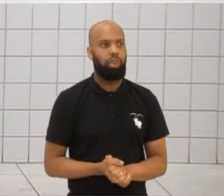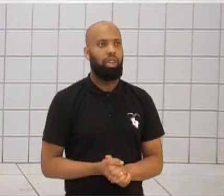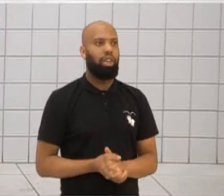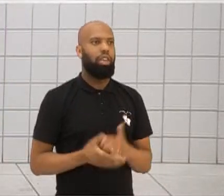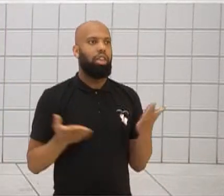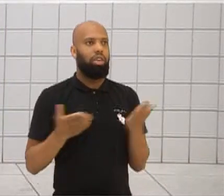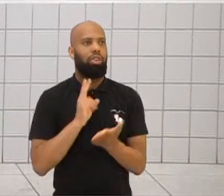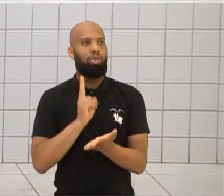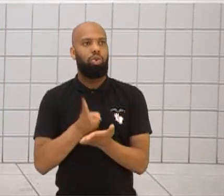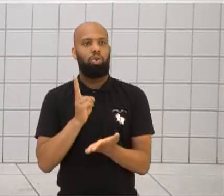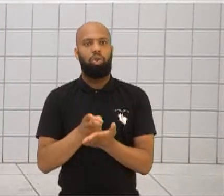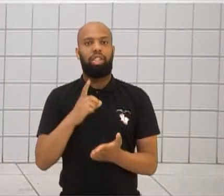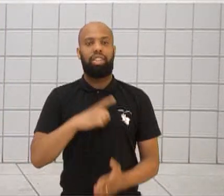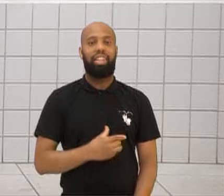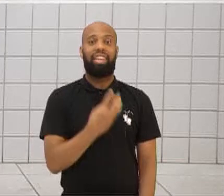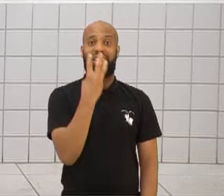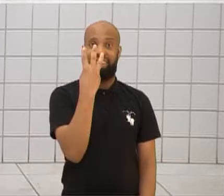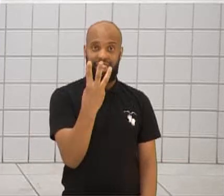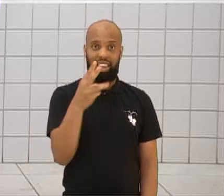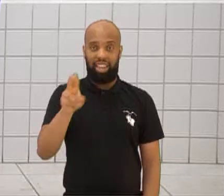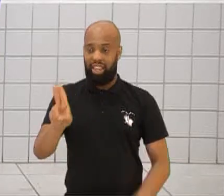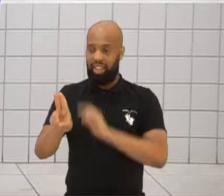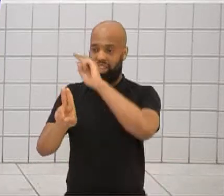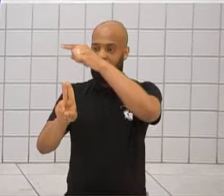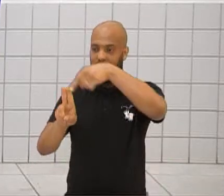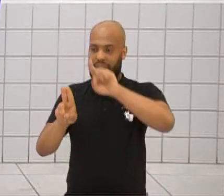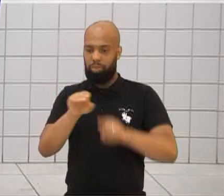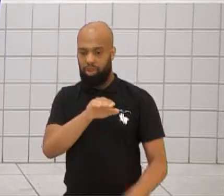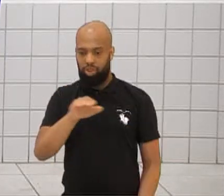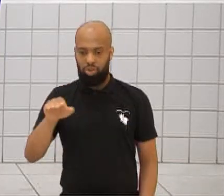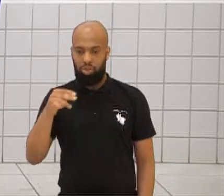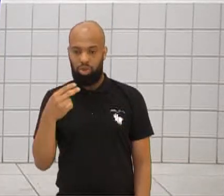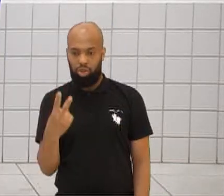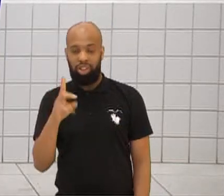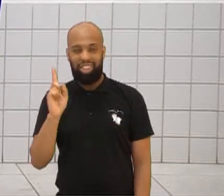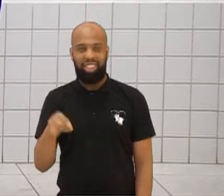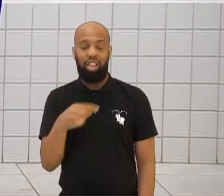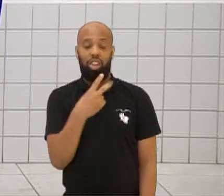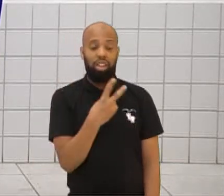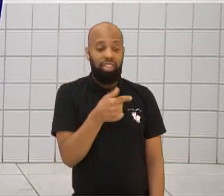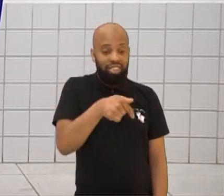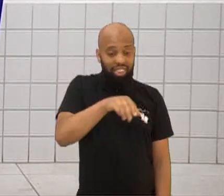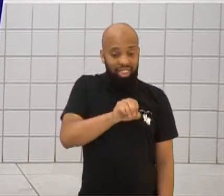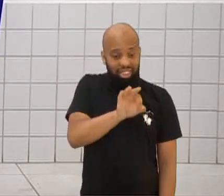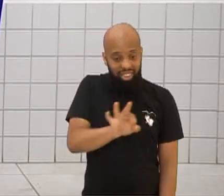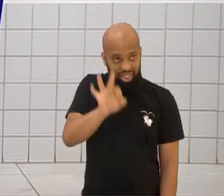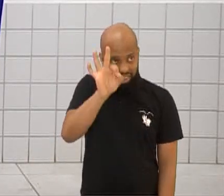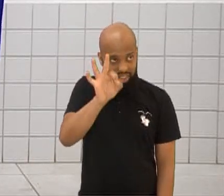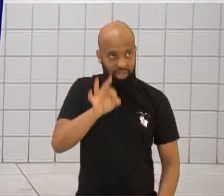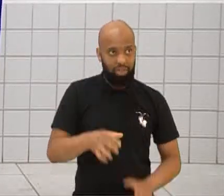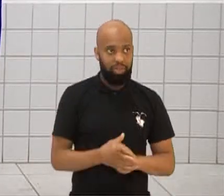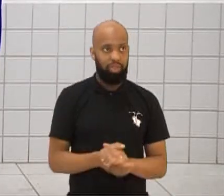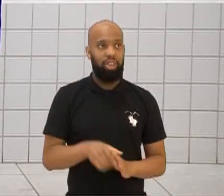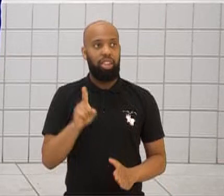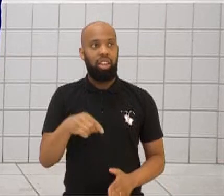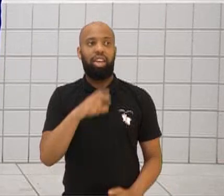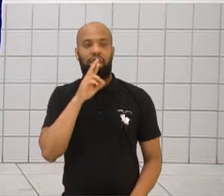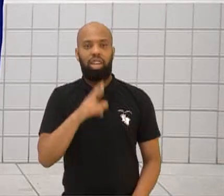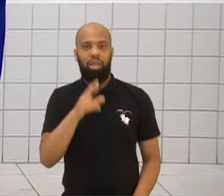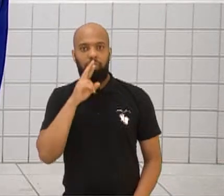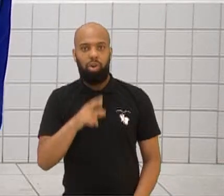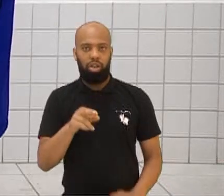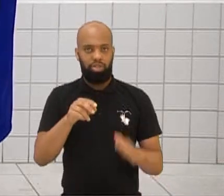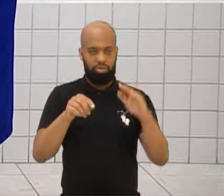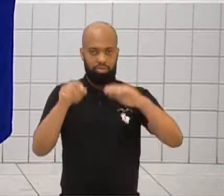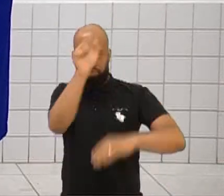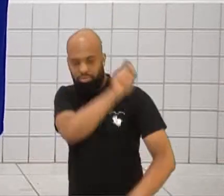Jaque, 3π sobre 2, que é os 270 graus, menos 1, olha, ele rebateu aqui para baixo.